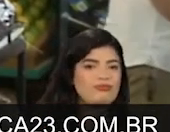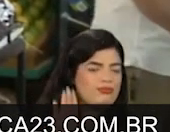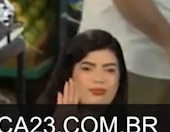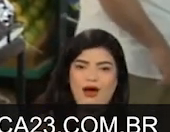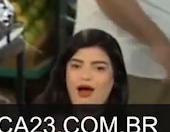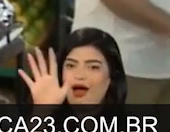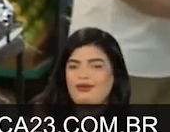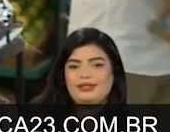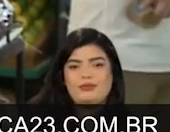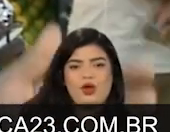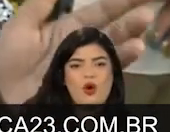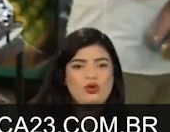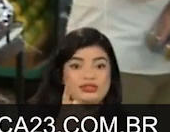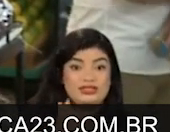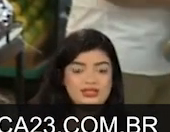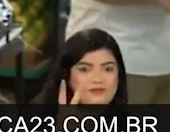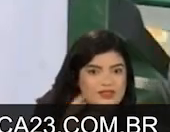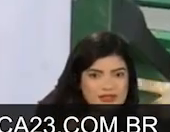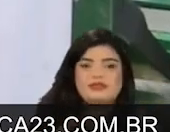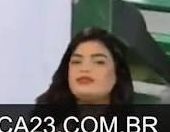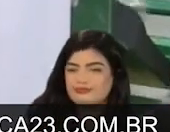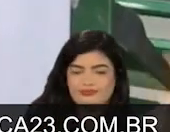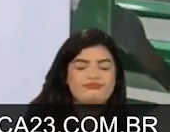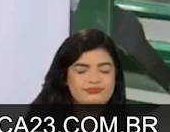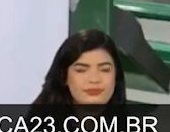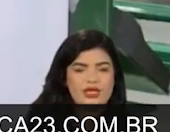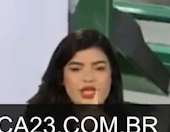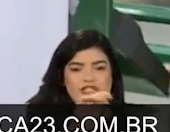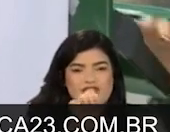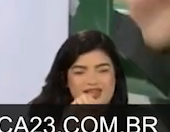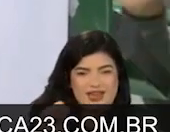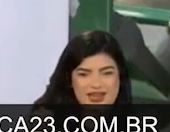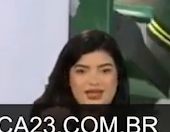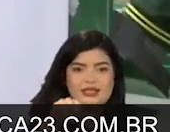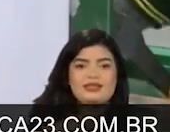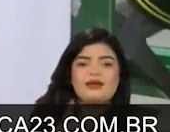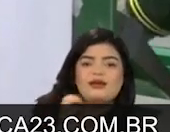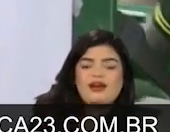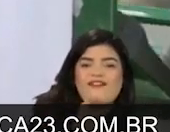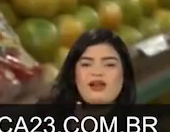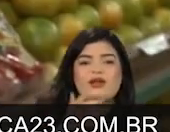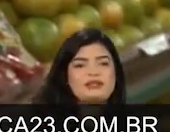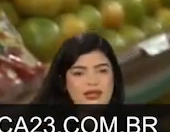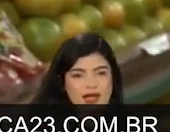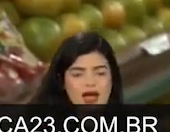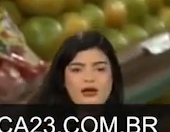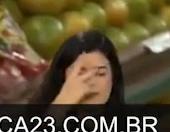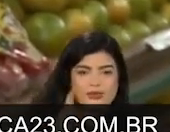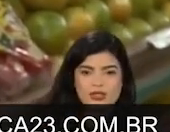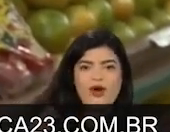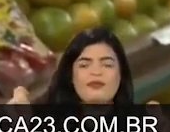de 16 para 25. O Diese também calculou o valor que o salário mínimo deveria ter